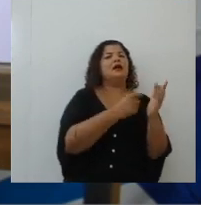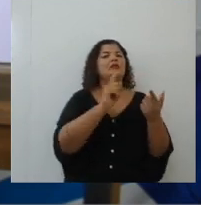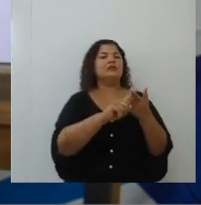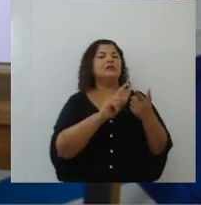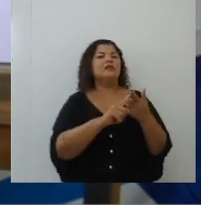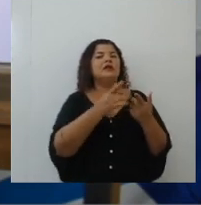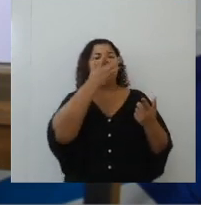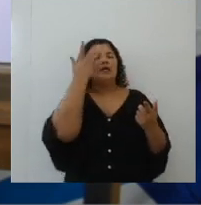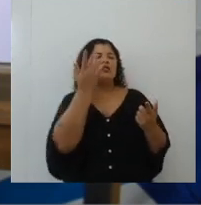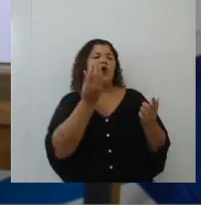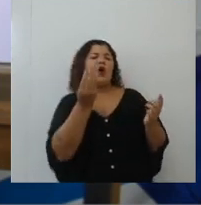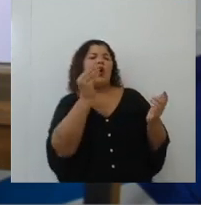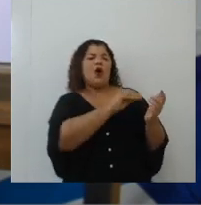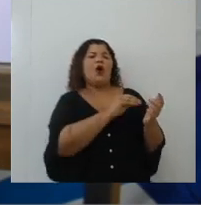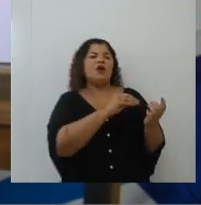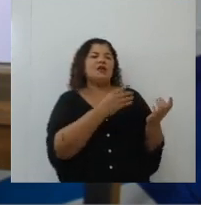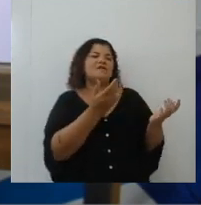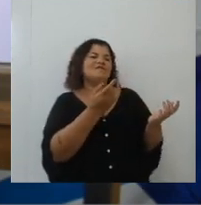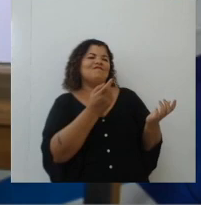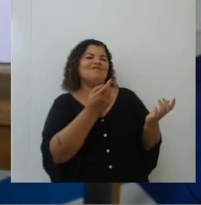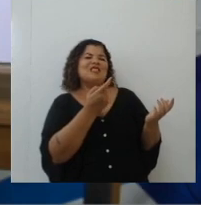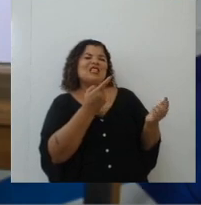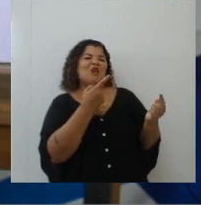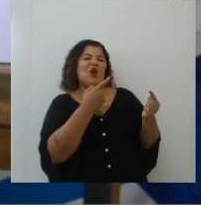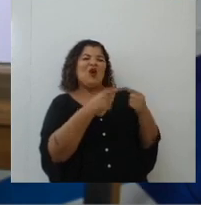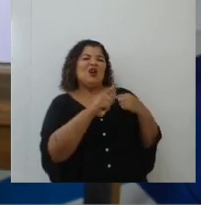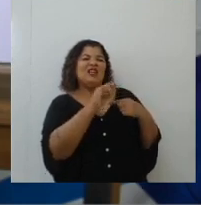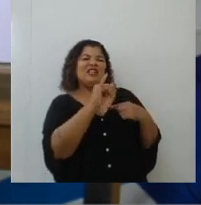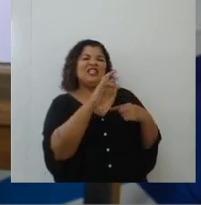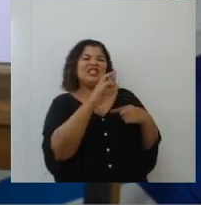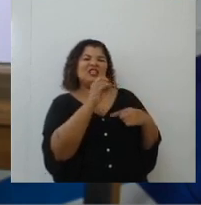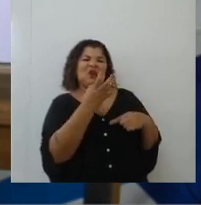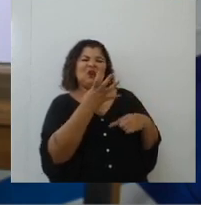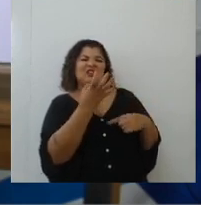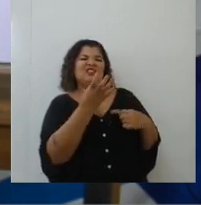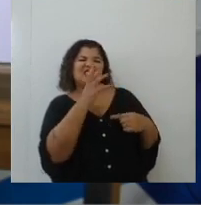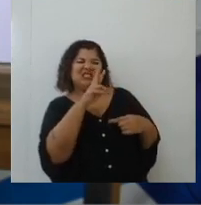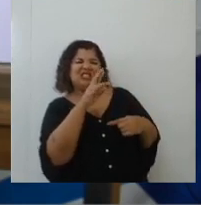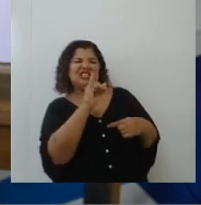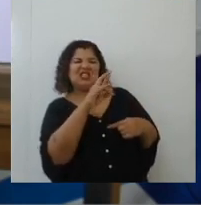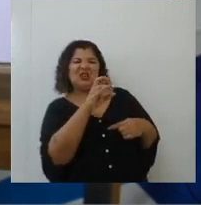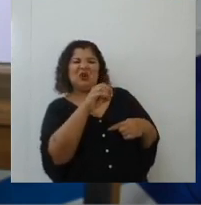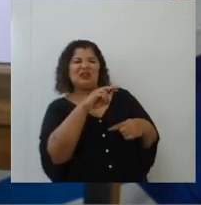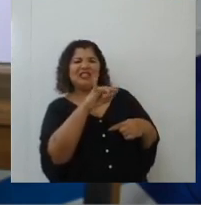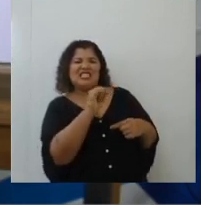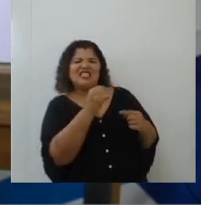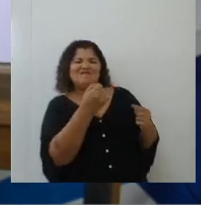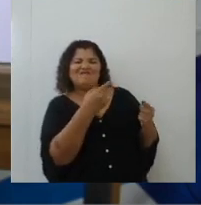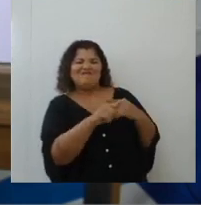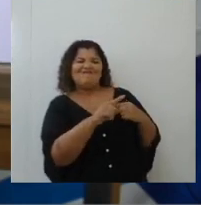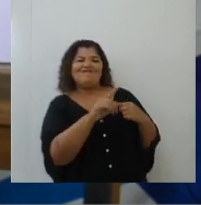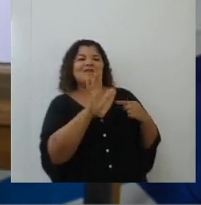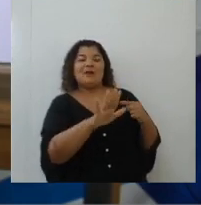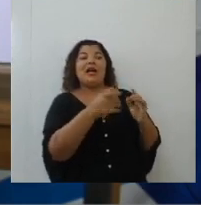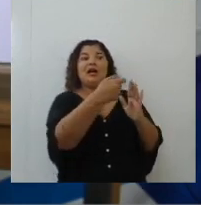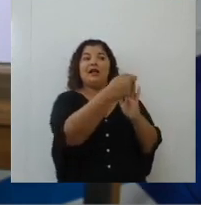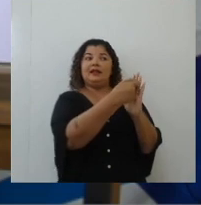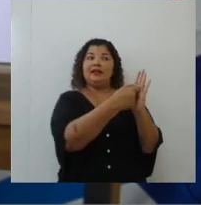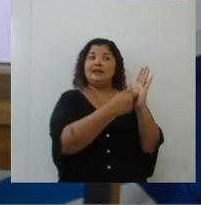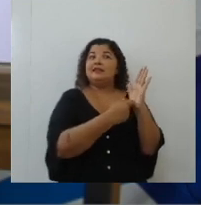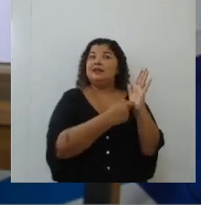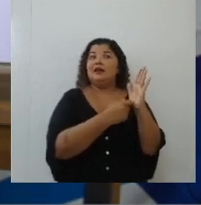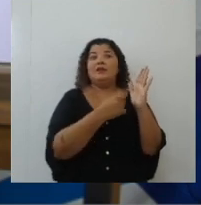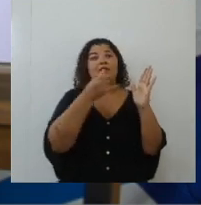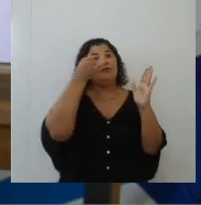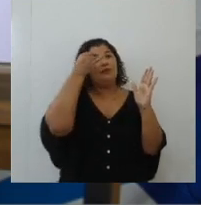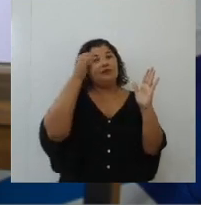exemplo, uma ironia que cabia para aquela situação, que cabia para aquele argumento. Porém, você que vai fazer redação, eu não indico